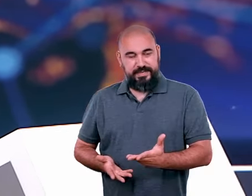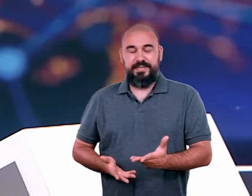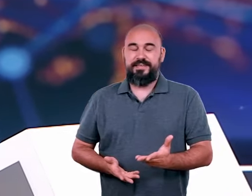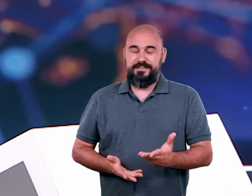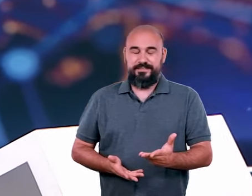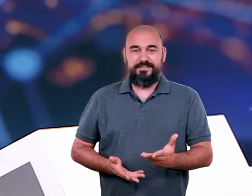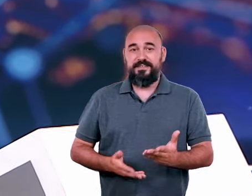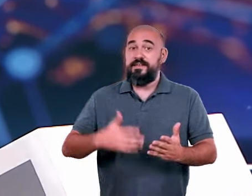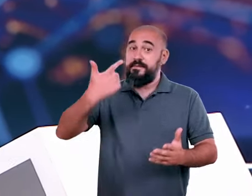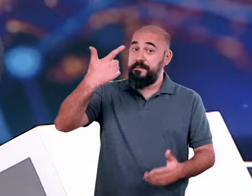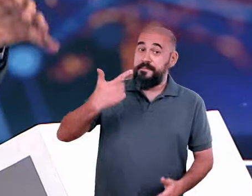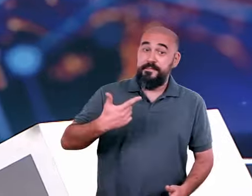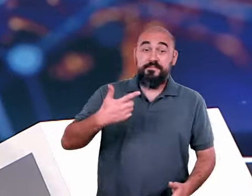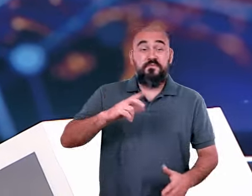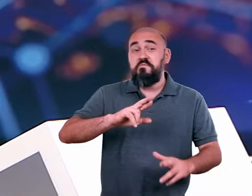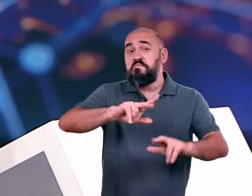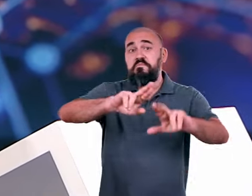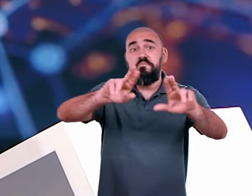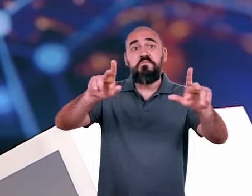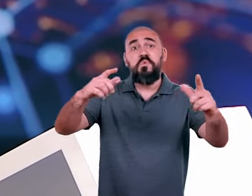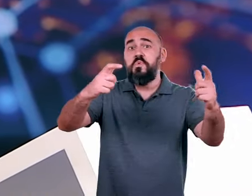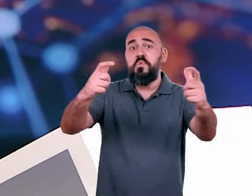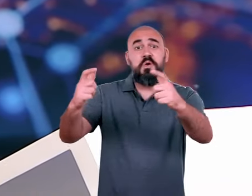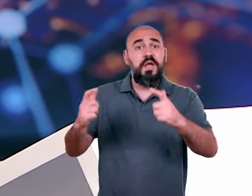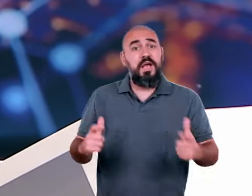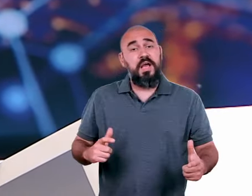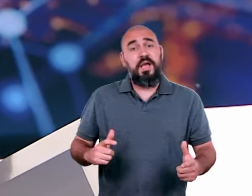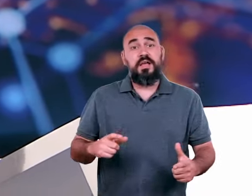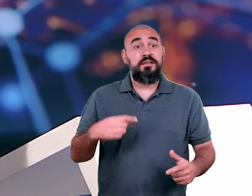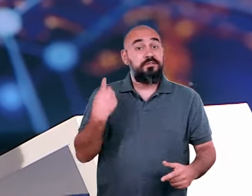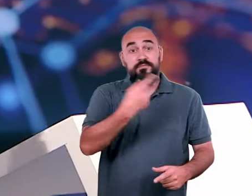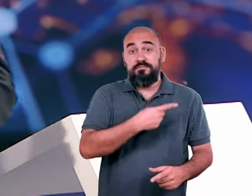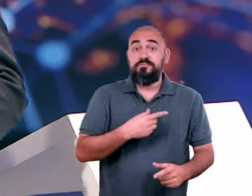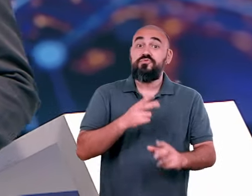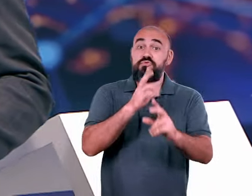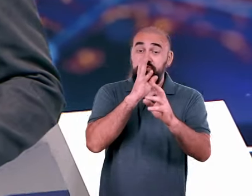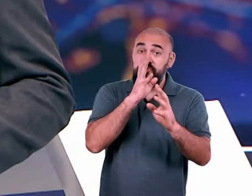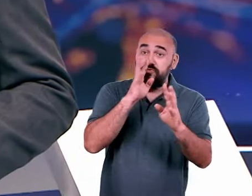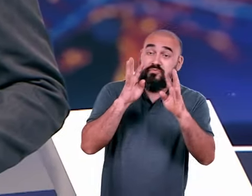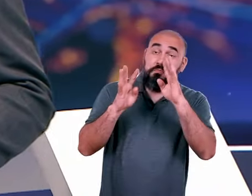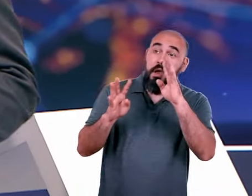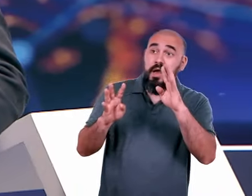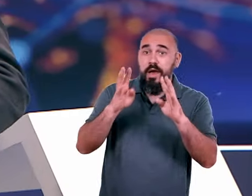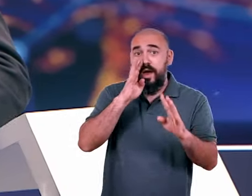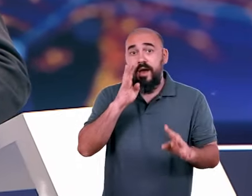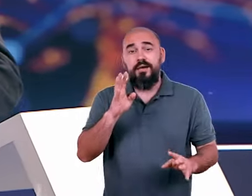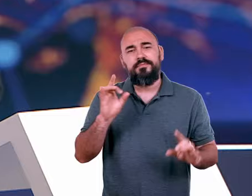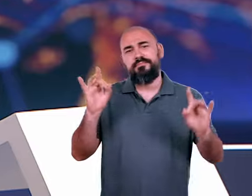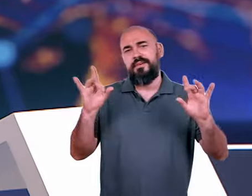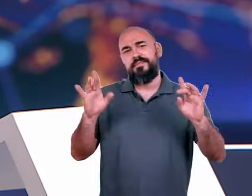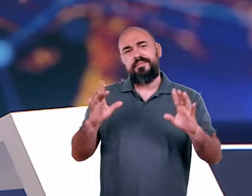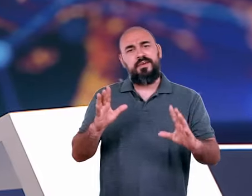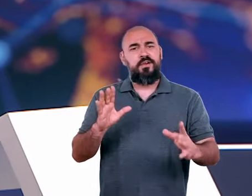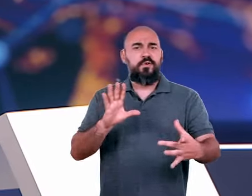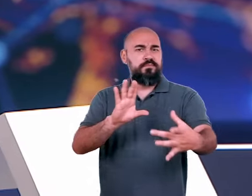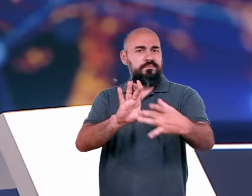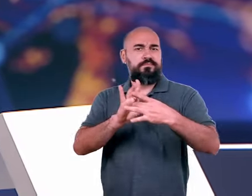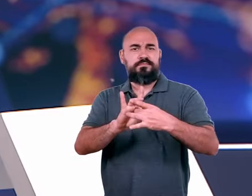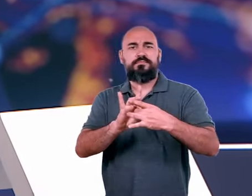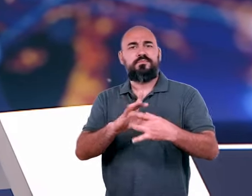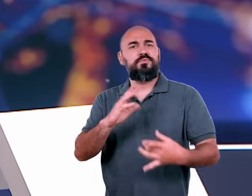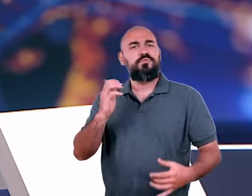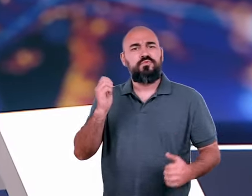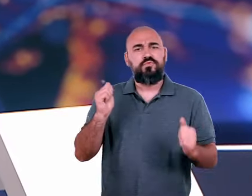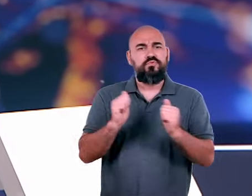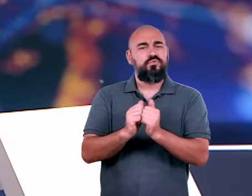muito bem-vindos dos mais diferentes lugares que acompanham a nossa programação e de maneira especial estão conectados agora para